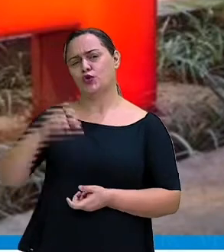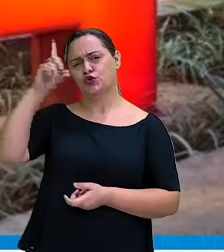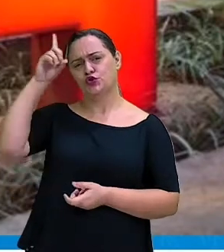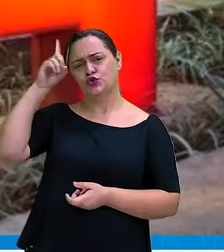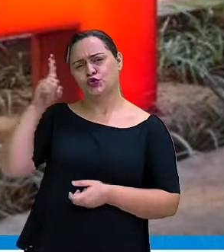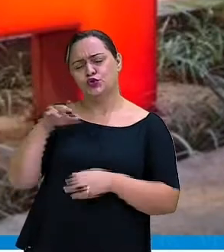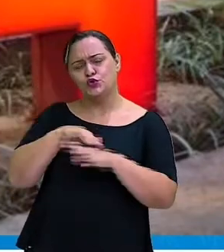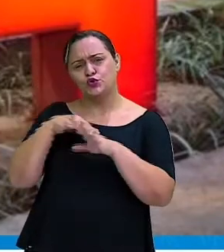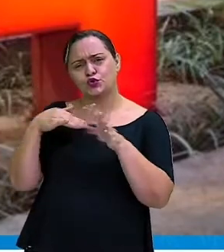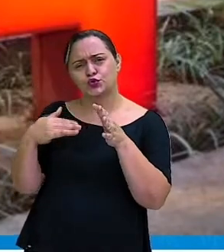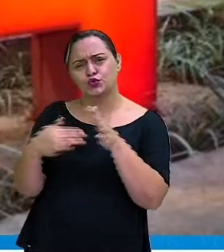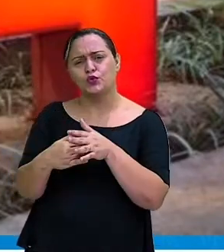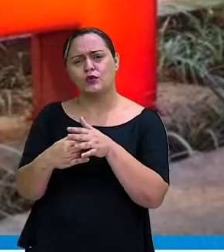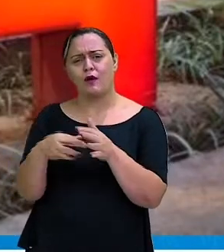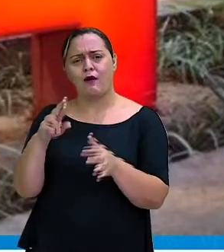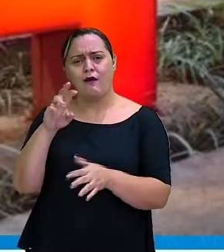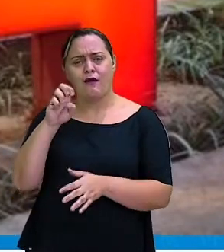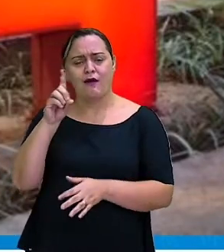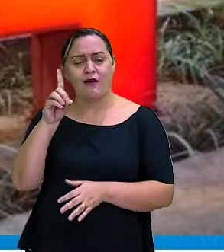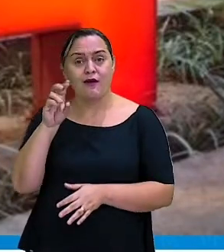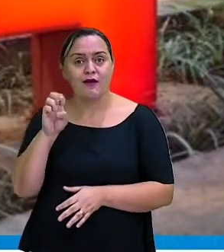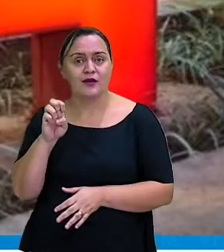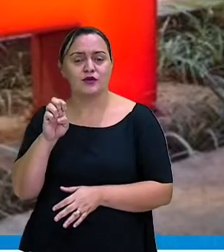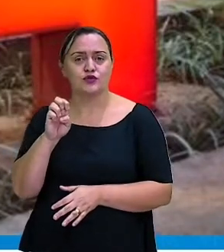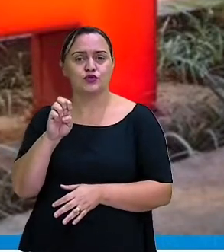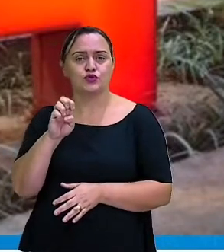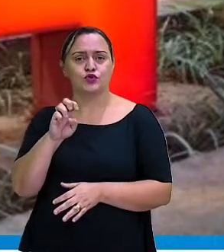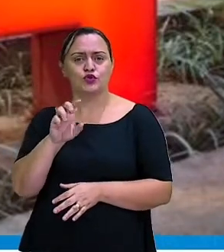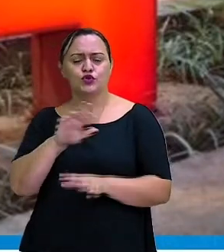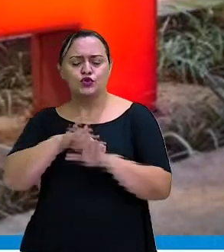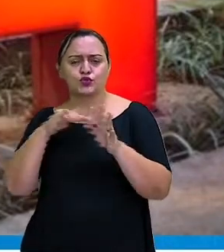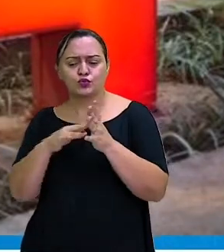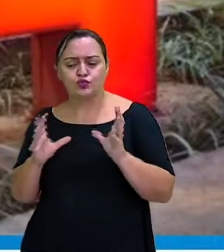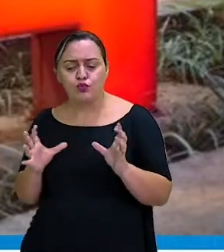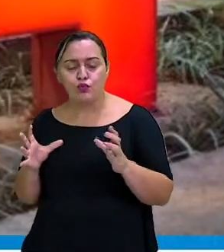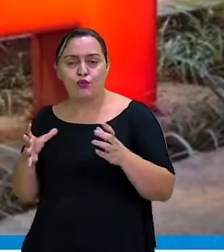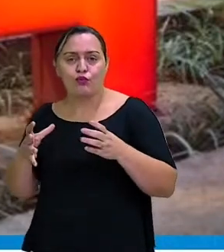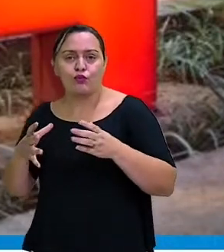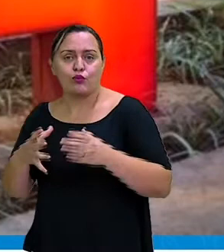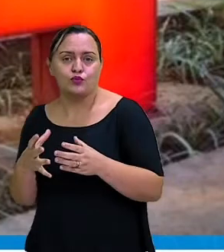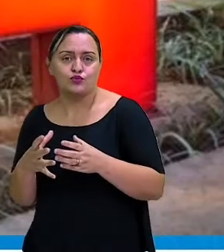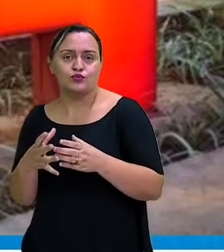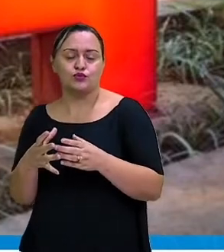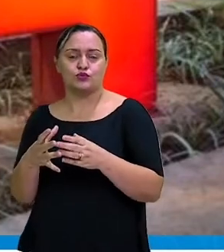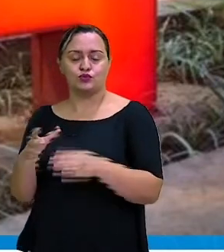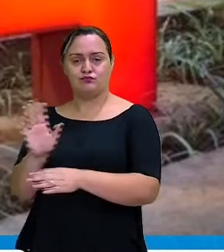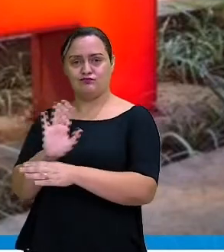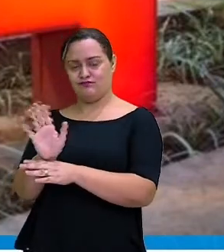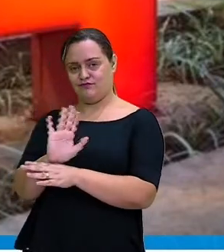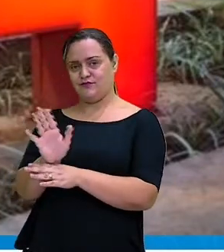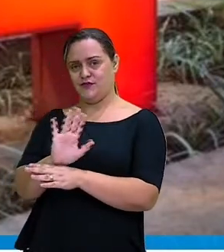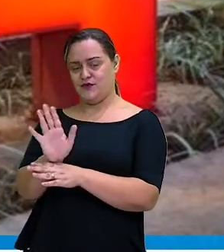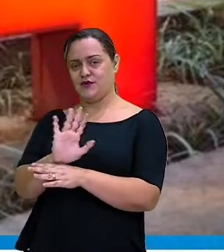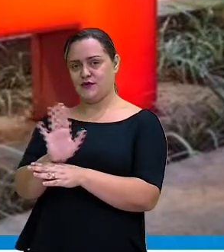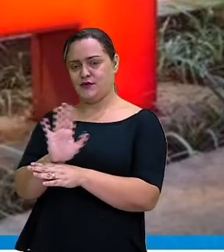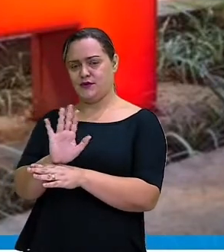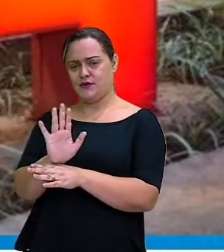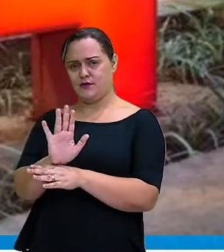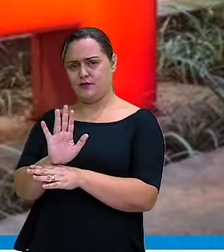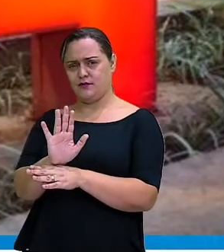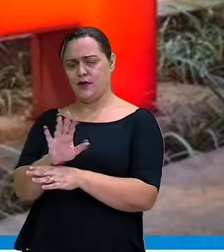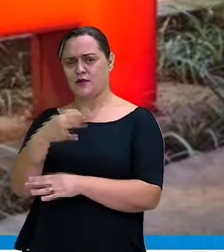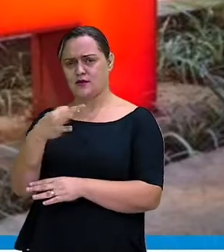Ou seja, gente, um cinema pode ser sim, ele é um espaço de lazer, né? Mas ele também pode ser